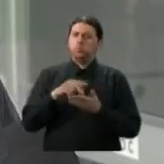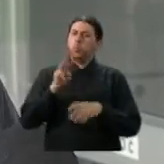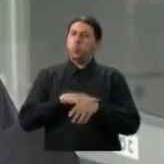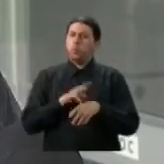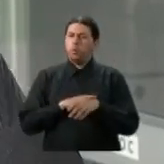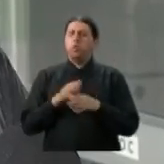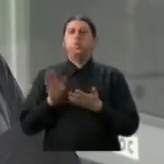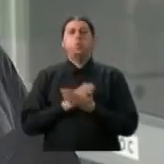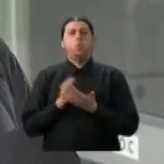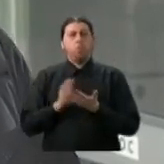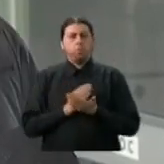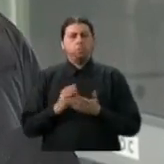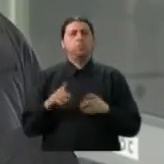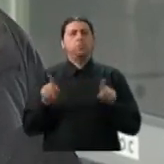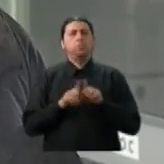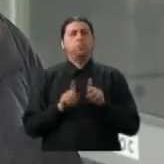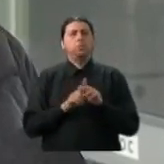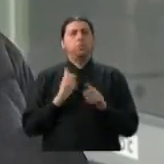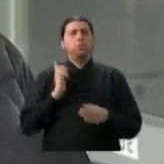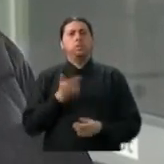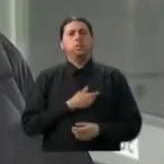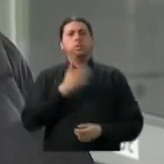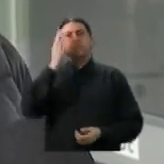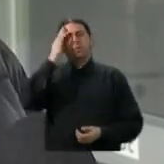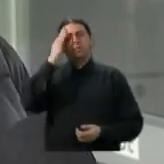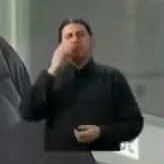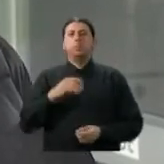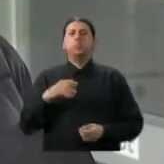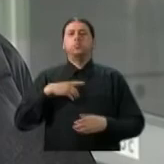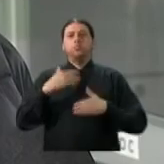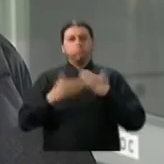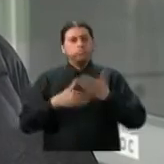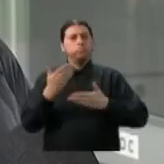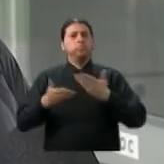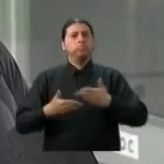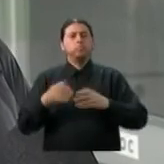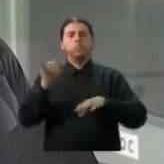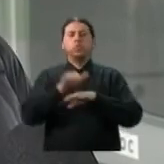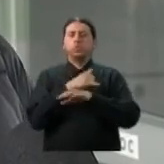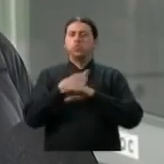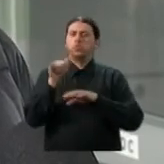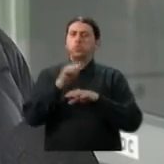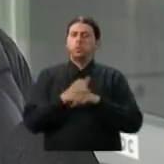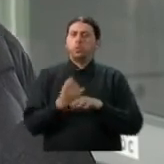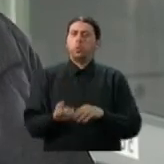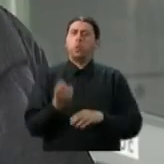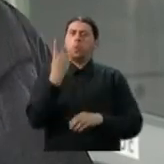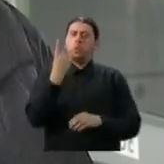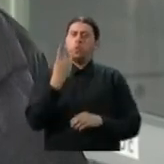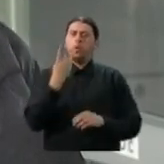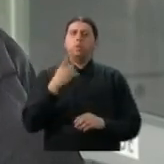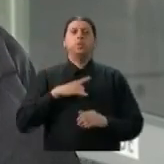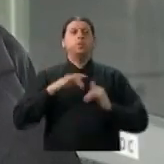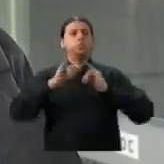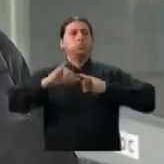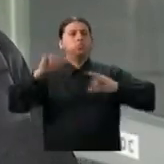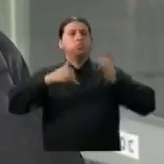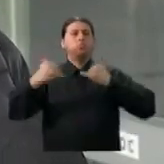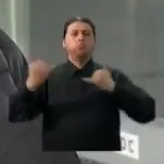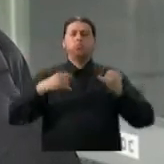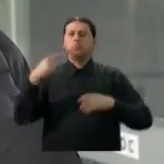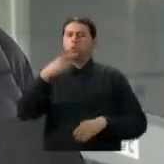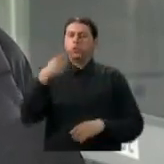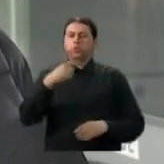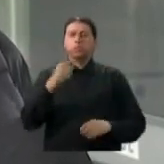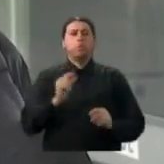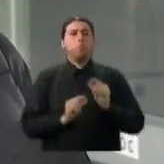estes eventos e a gente sabe que isso acaba gerando uma propaganda um pouco negativa em